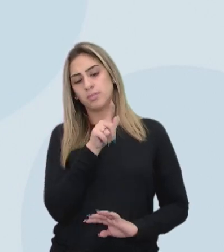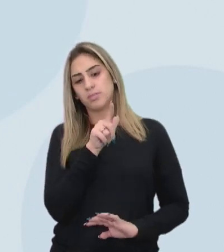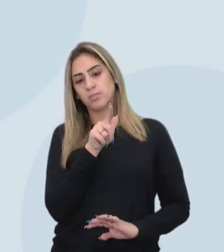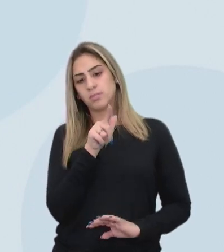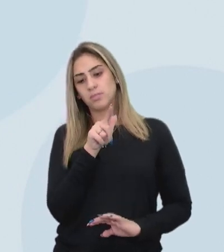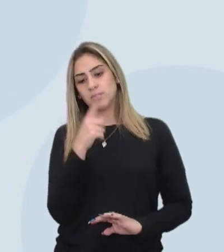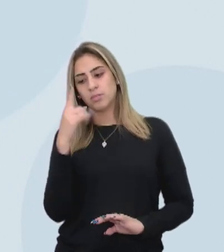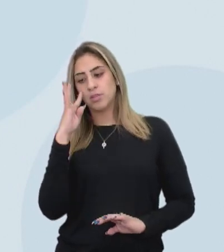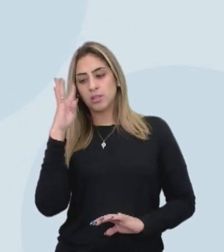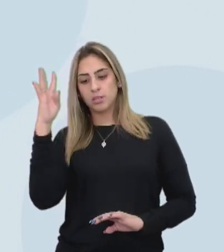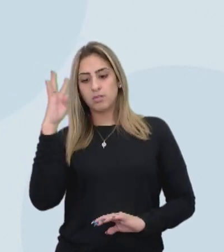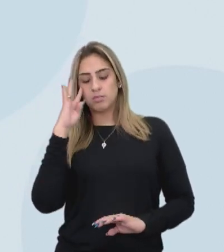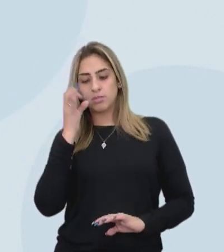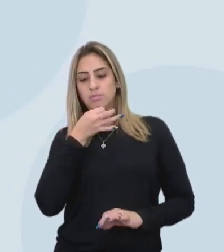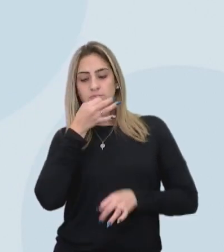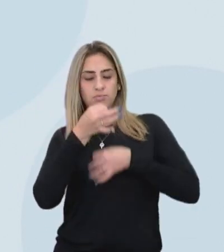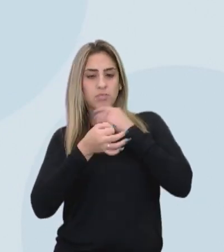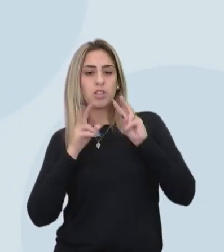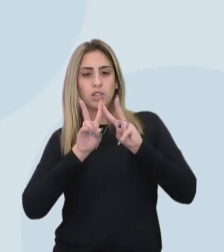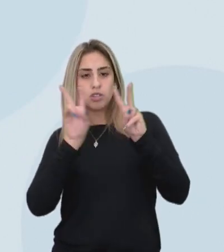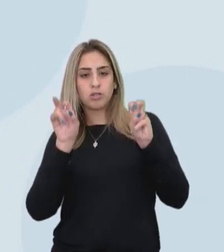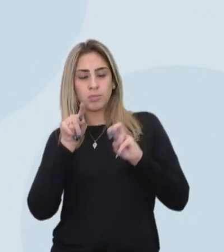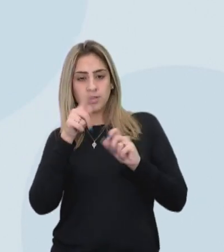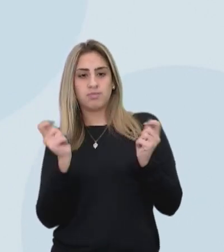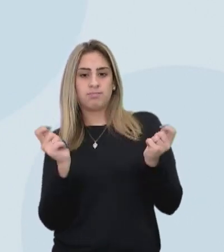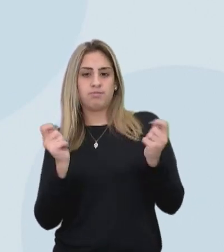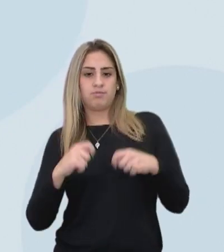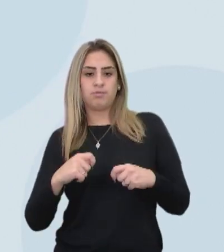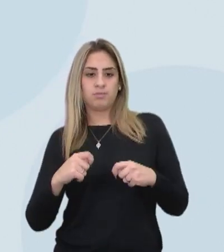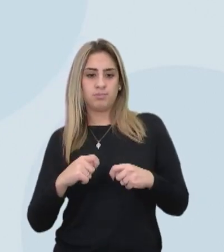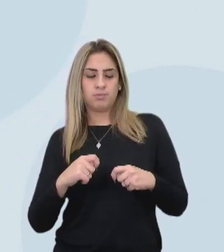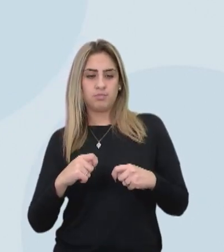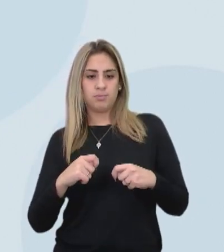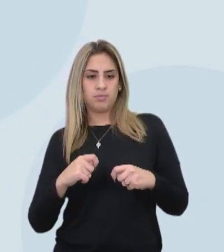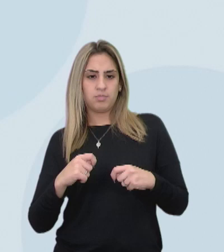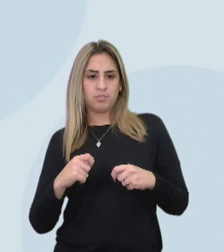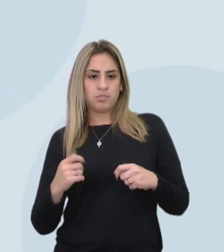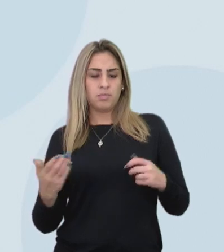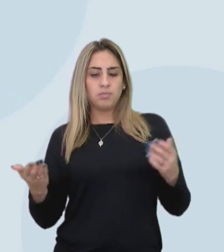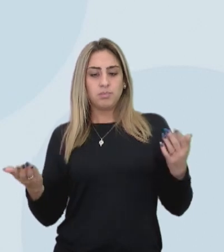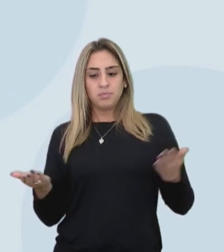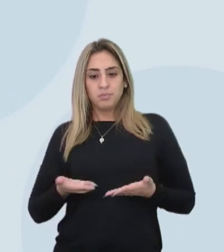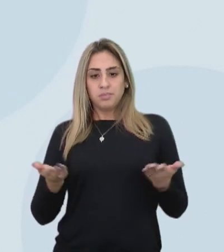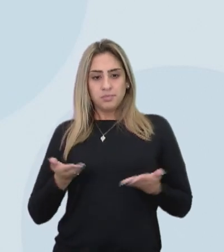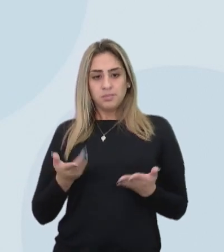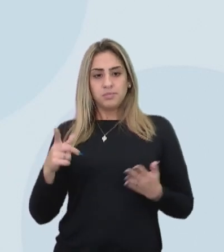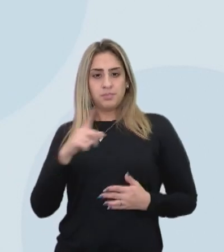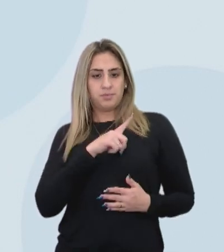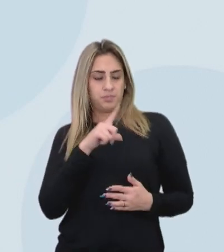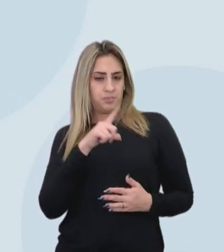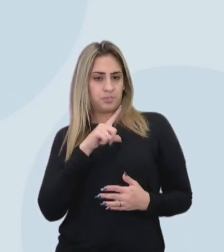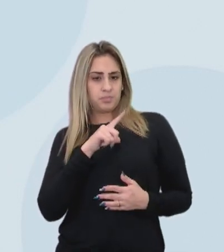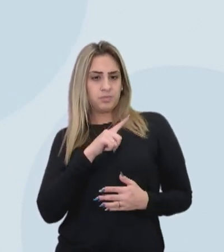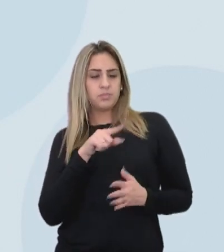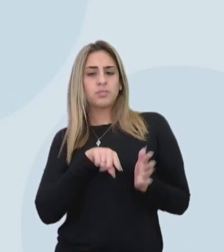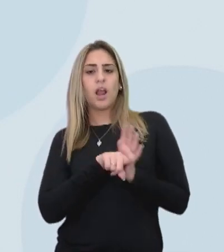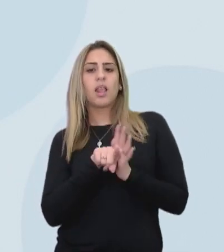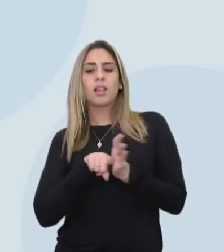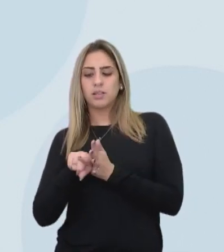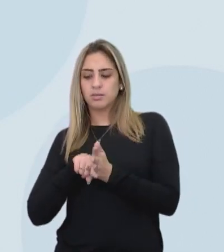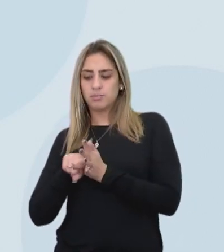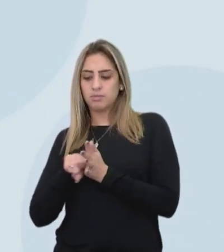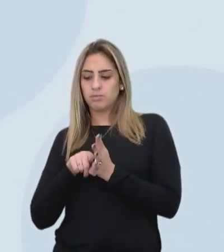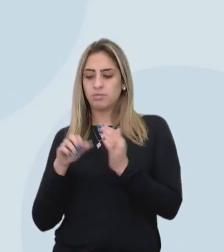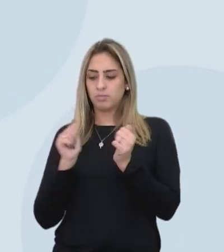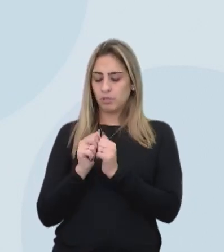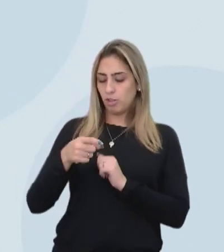uma reflexão crítica sobre essas possibilidades, tá certo, gente? E agora, a gente tem aí um momento de analisar com